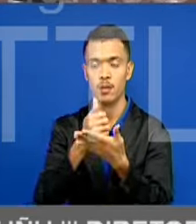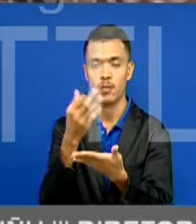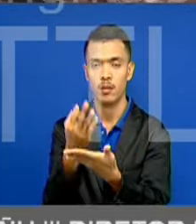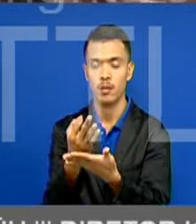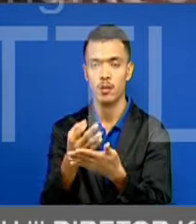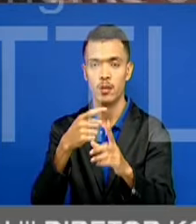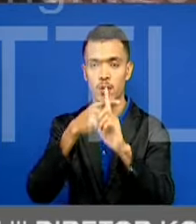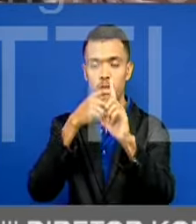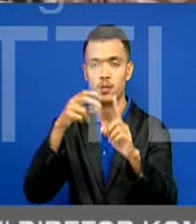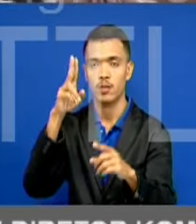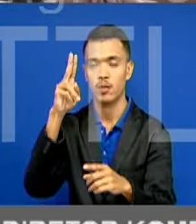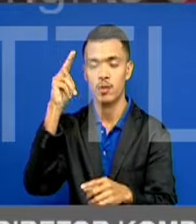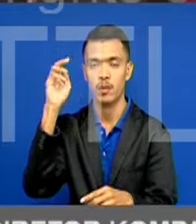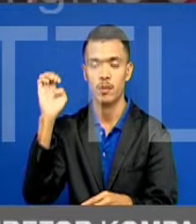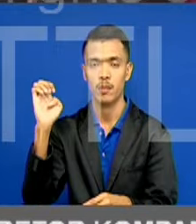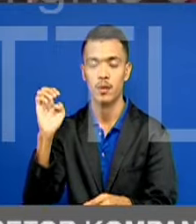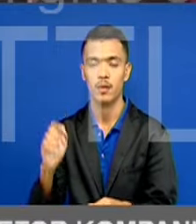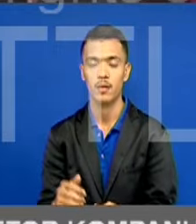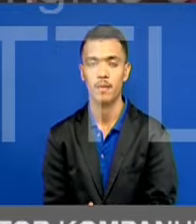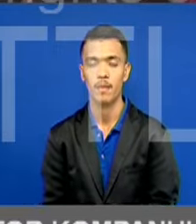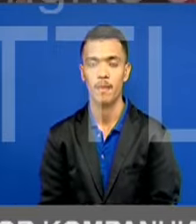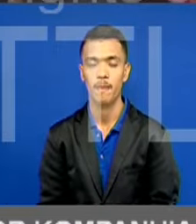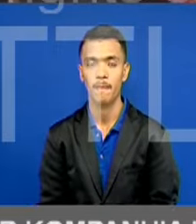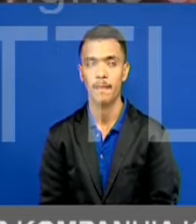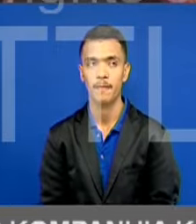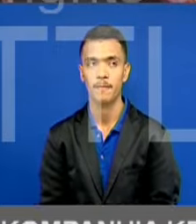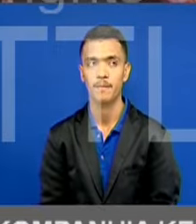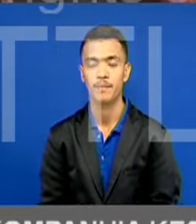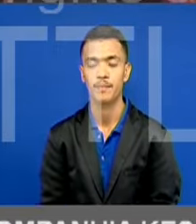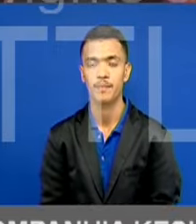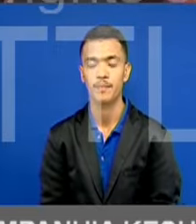financeiro da União Europeia. Husi Bobonaro, Humberto dos Santos, Baerteteli.